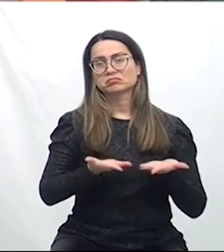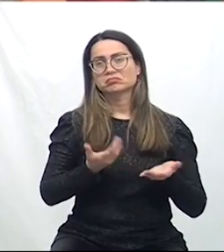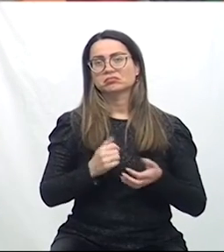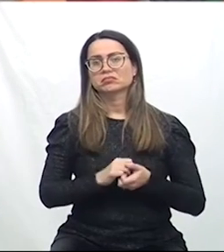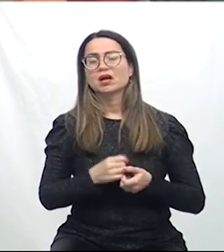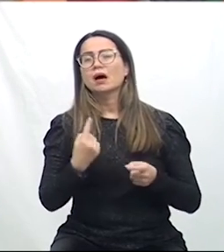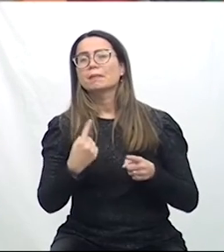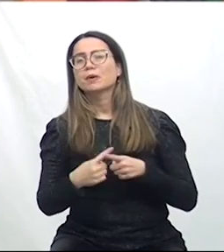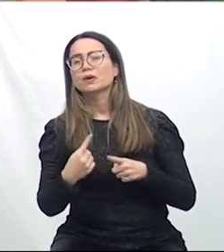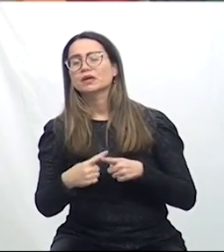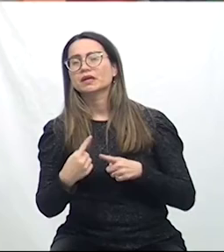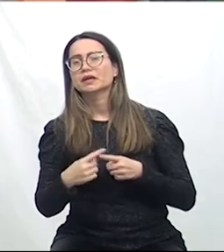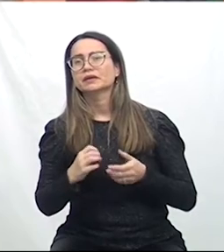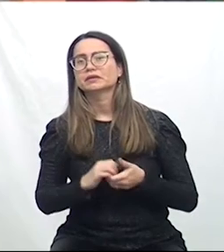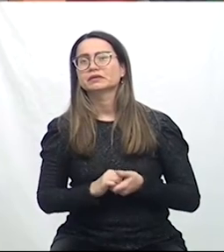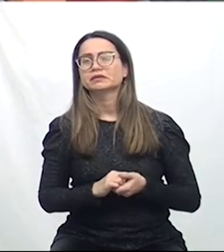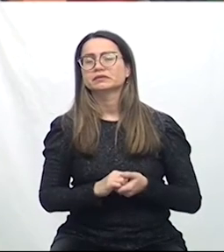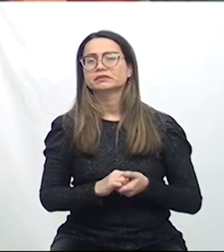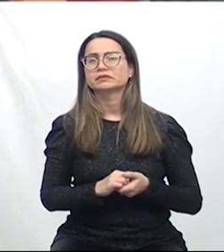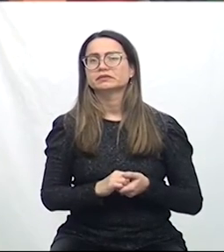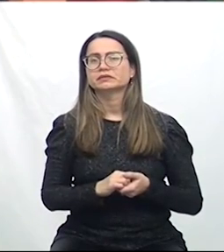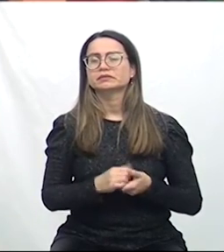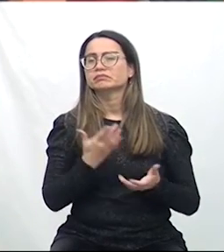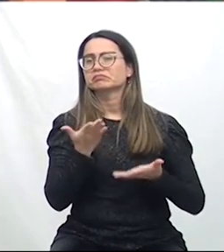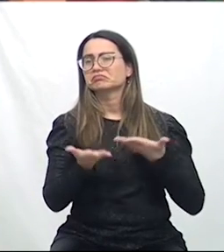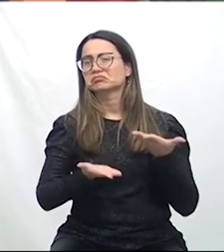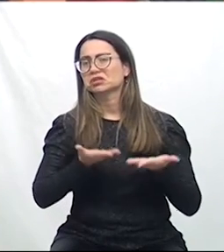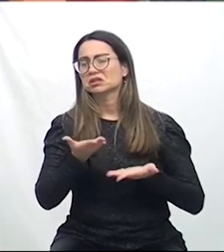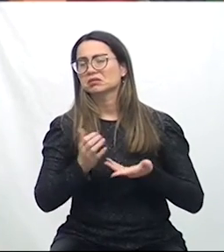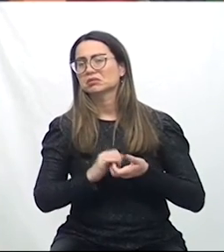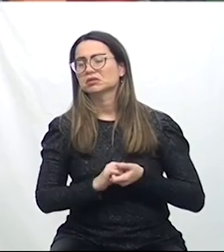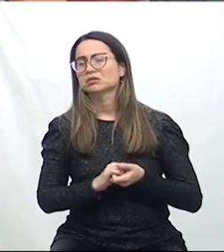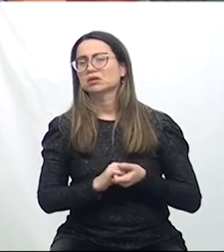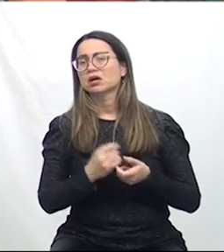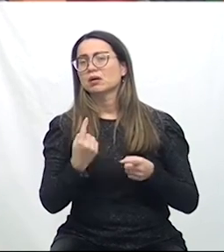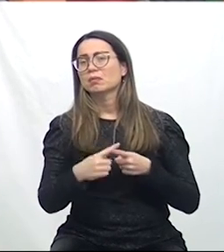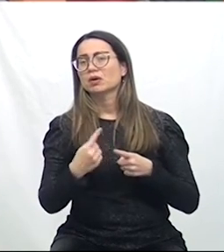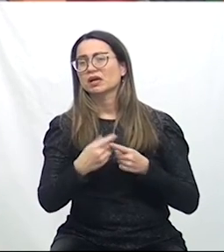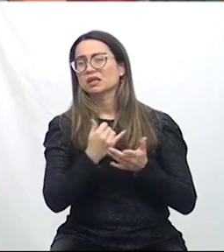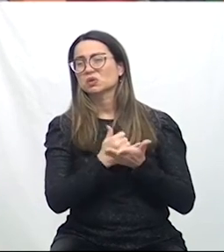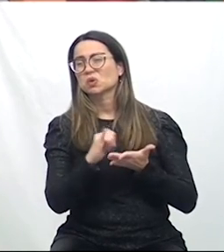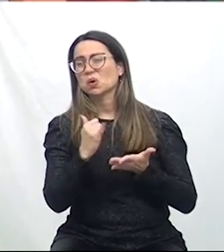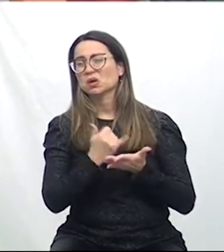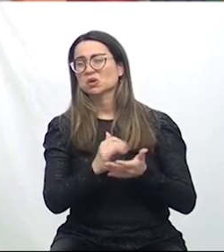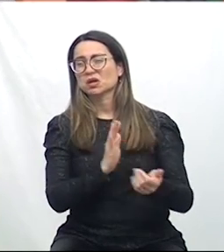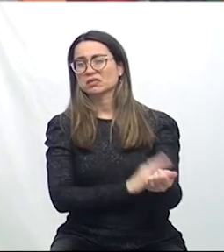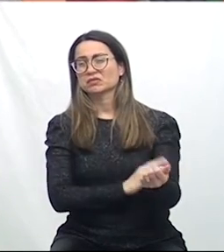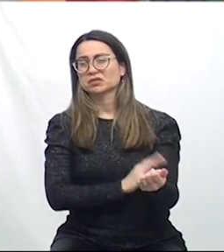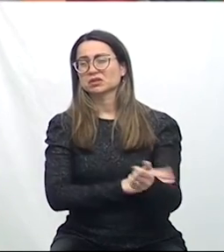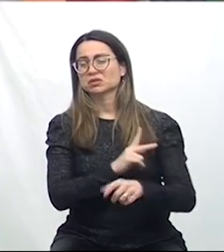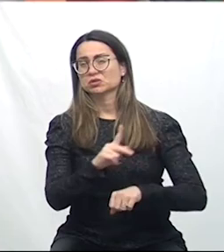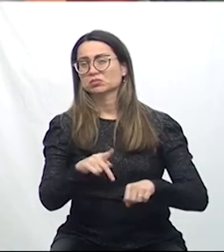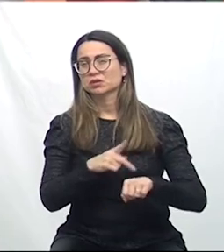elas estão sendo internadas? Por que tem tanta droga no nosso país? Tanta gente na marginalidade desse país?